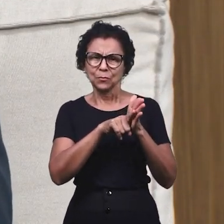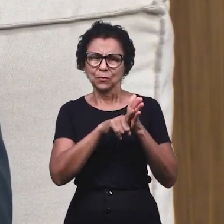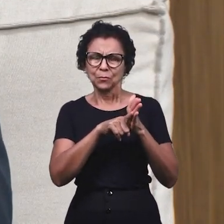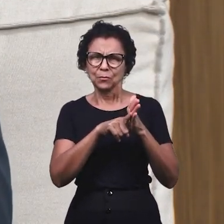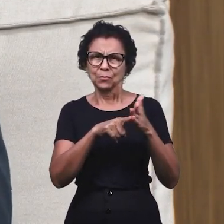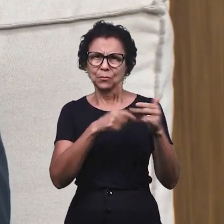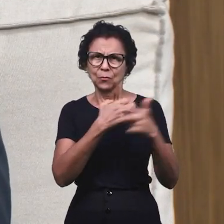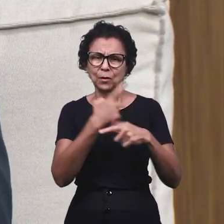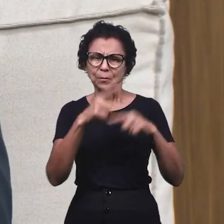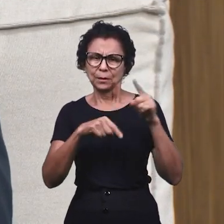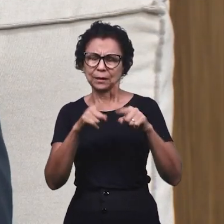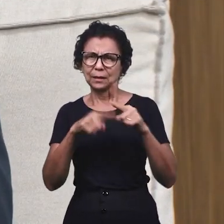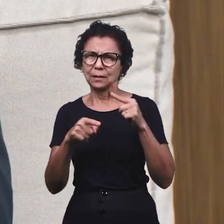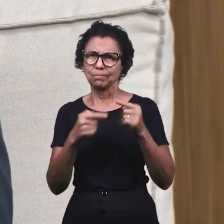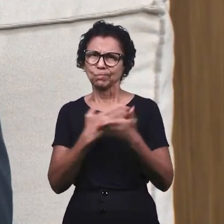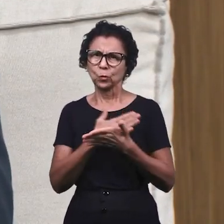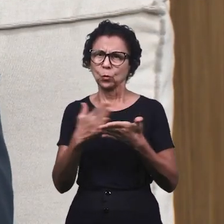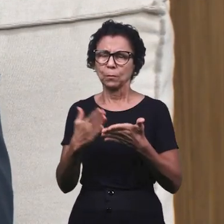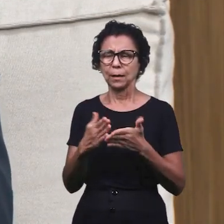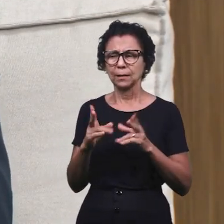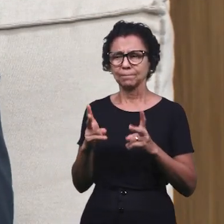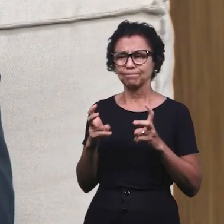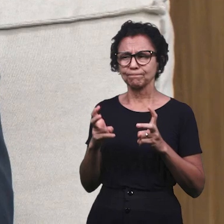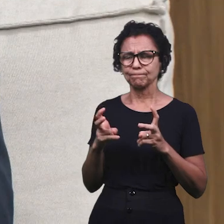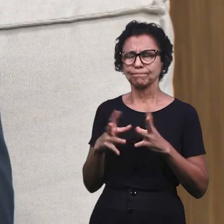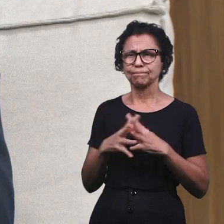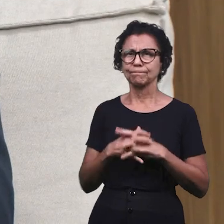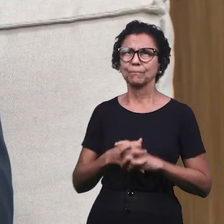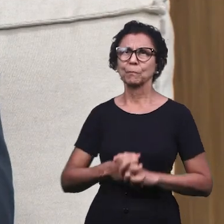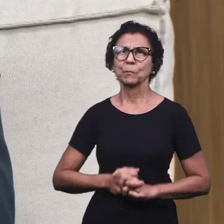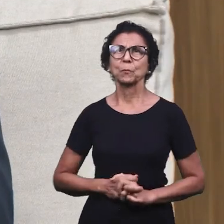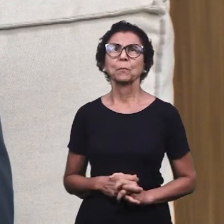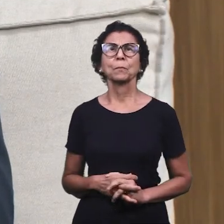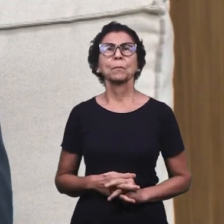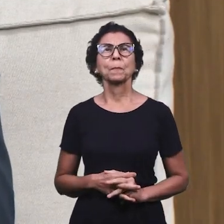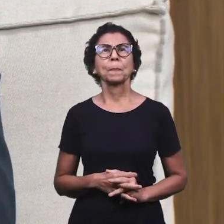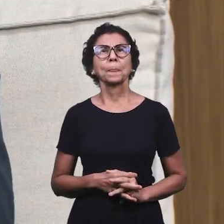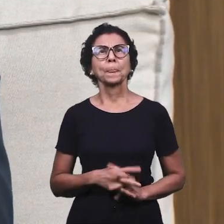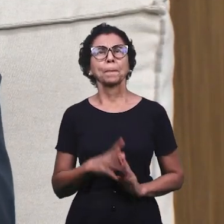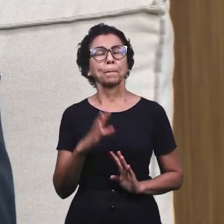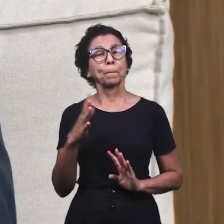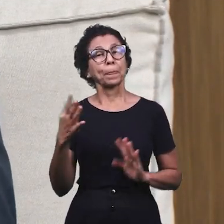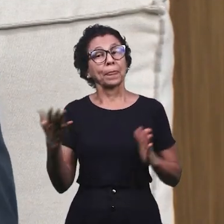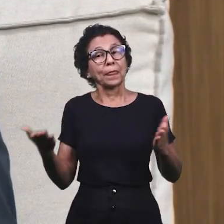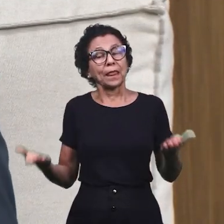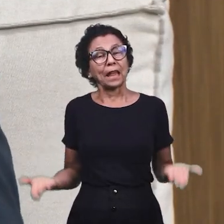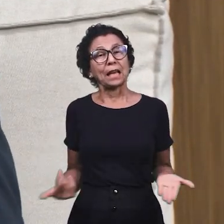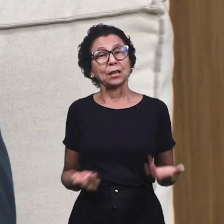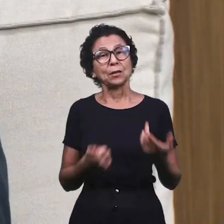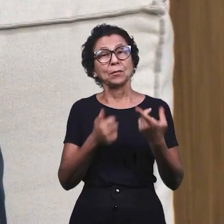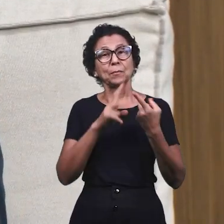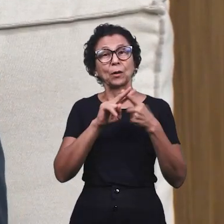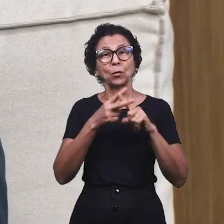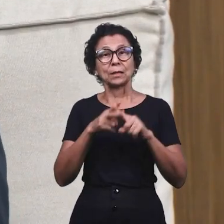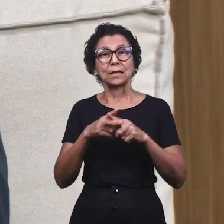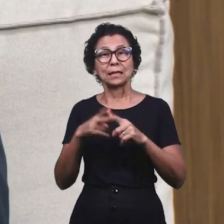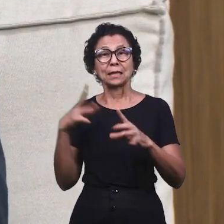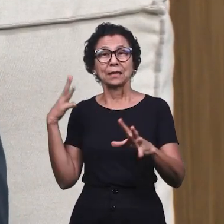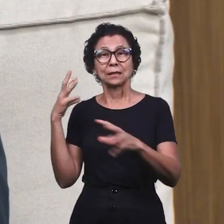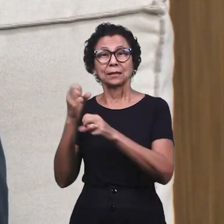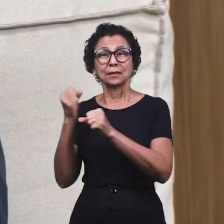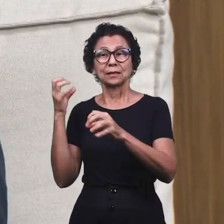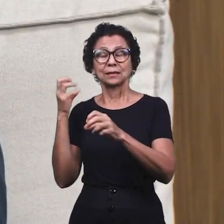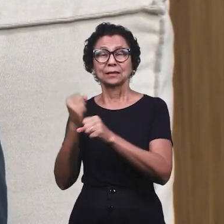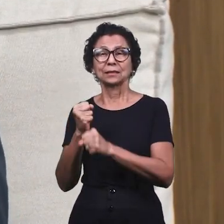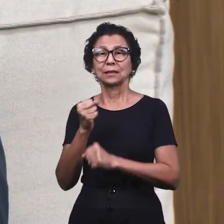de fazer, que é a integralização de capital, mas não é feito por muitos. Aí você tem que, para consertar essa contabilidade, você